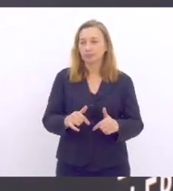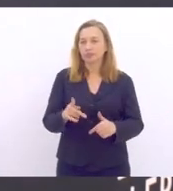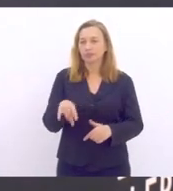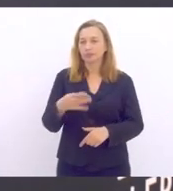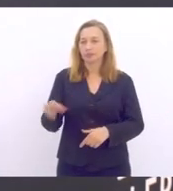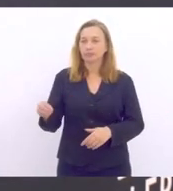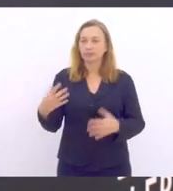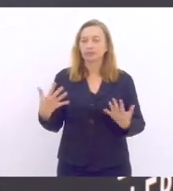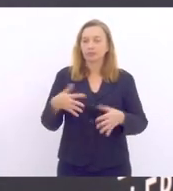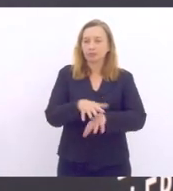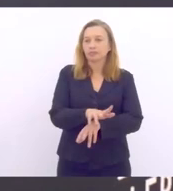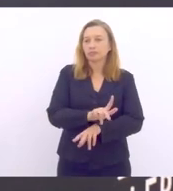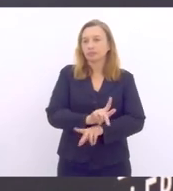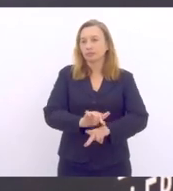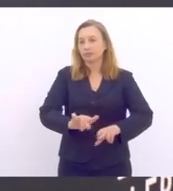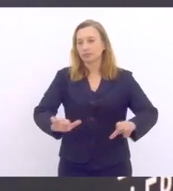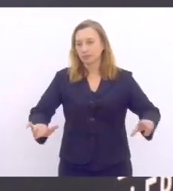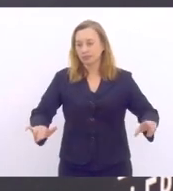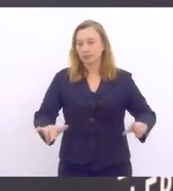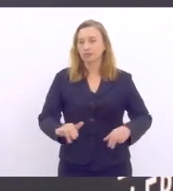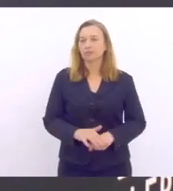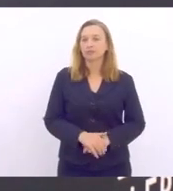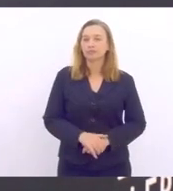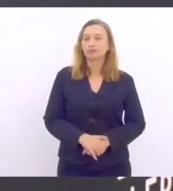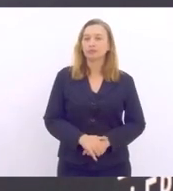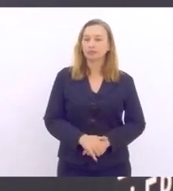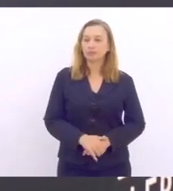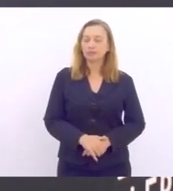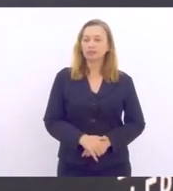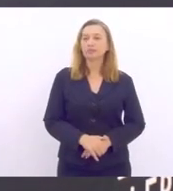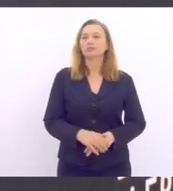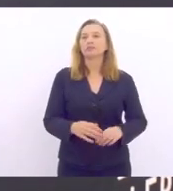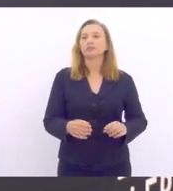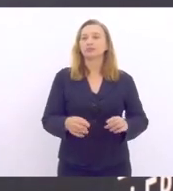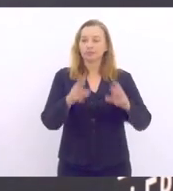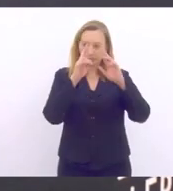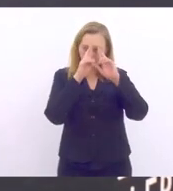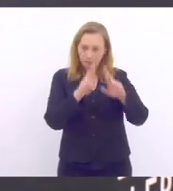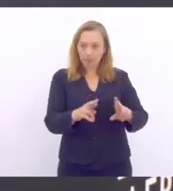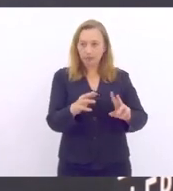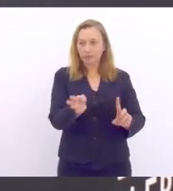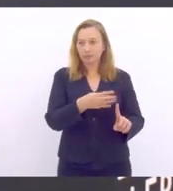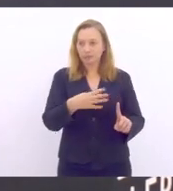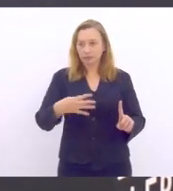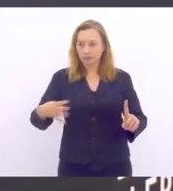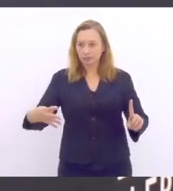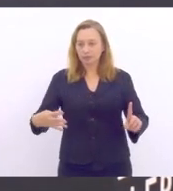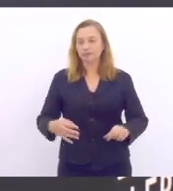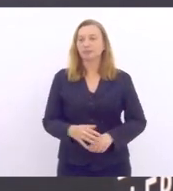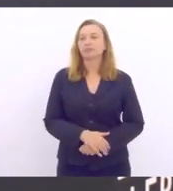à inclusão da diversidade, respeito à população LGBTQIA+.